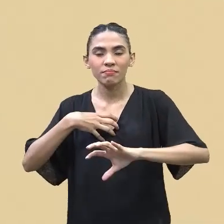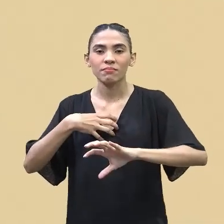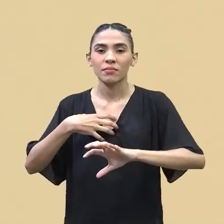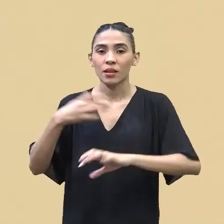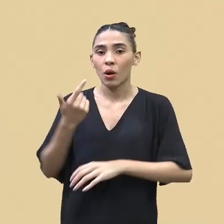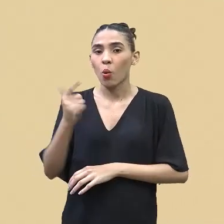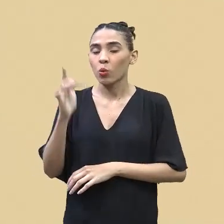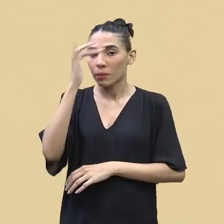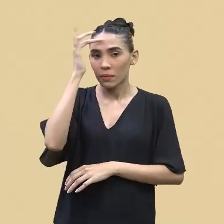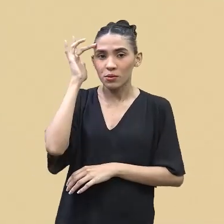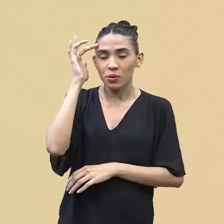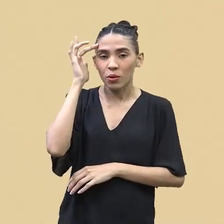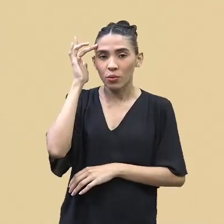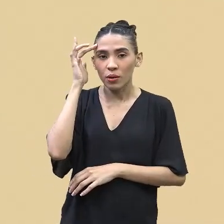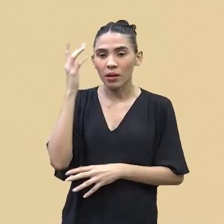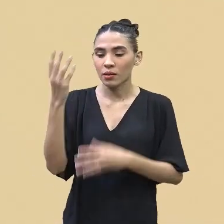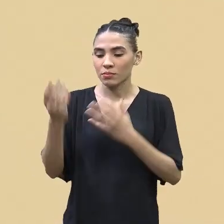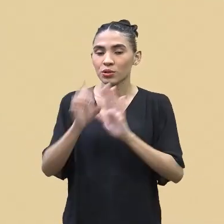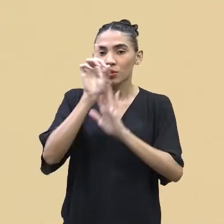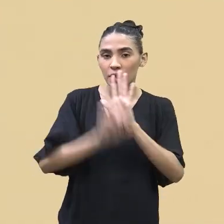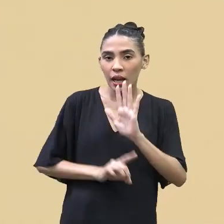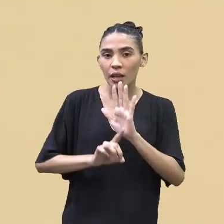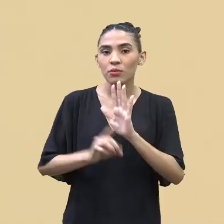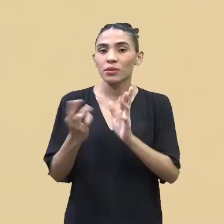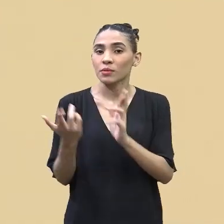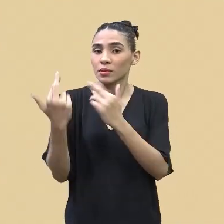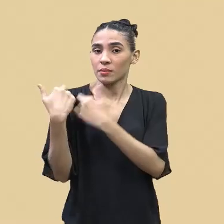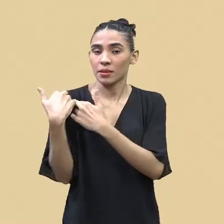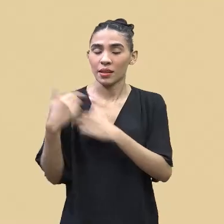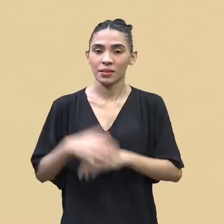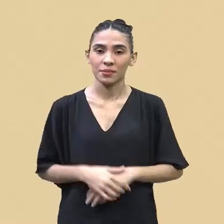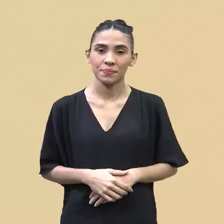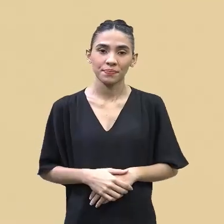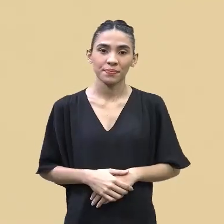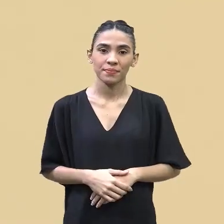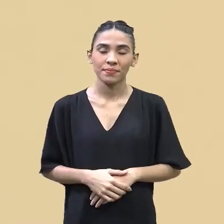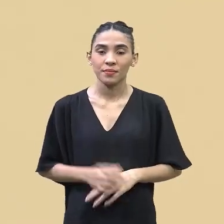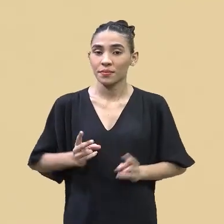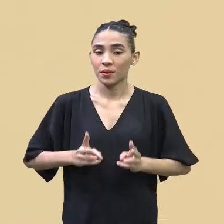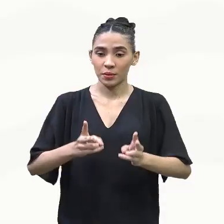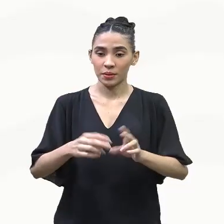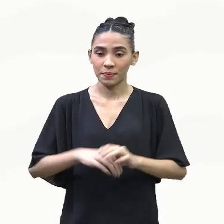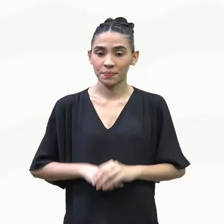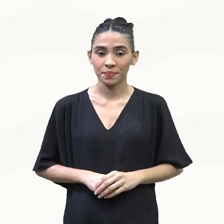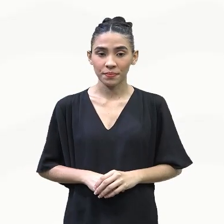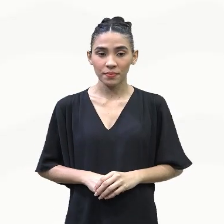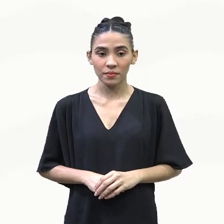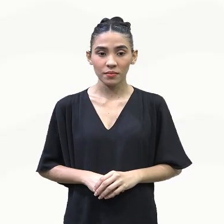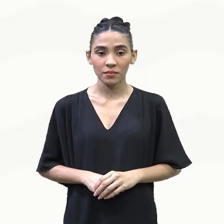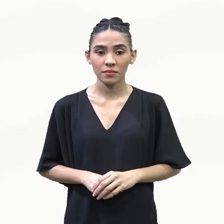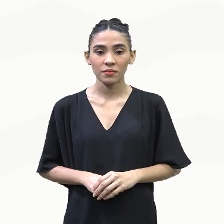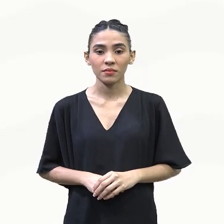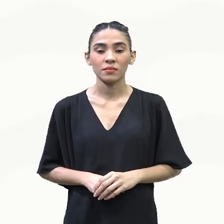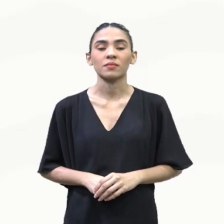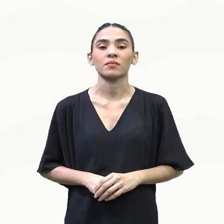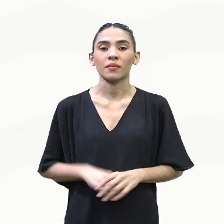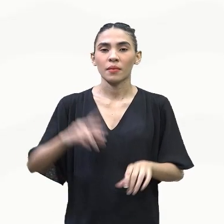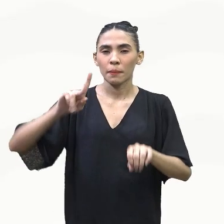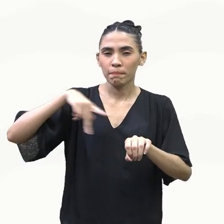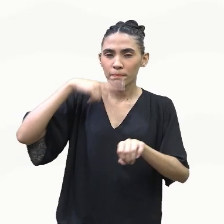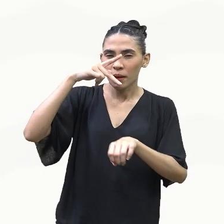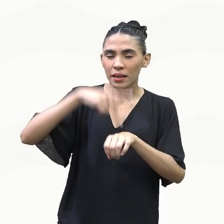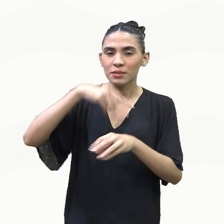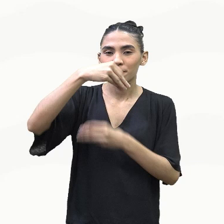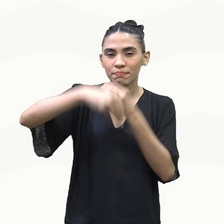outro, né? Entender os seus direitos e seus deveres. Vamos continuar aqui. Vivemos em um